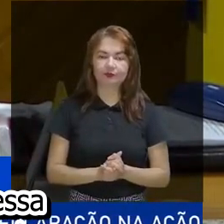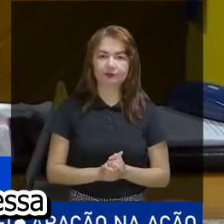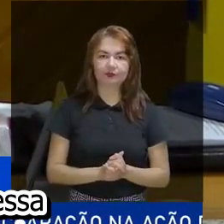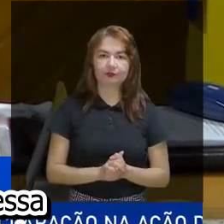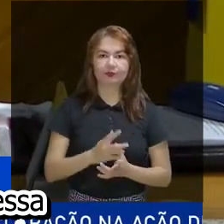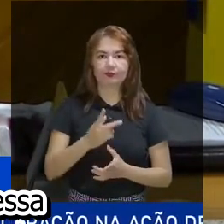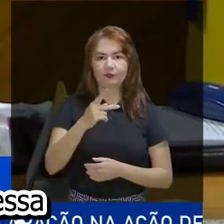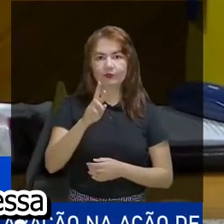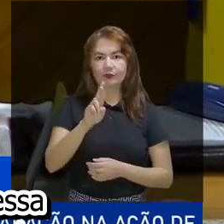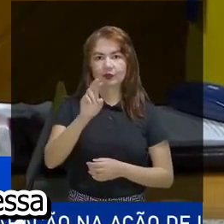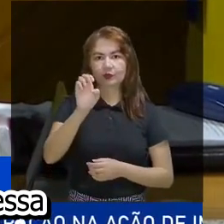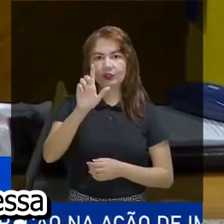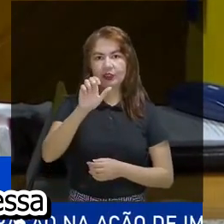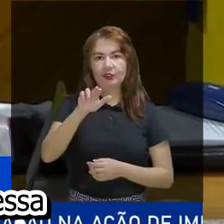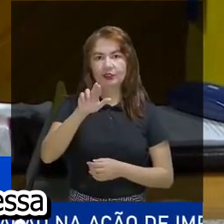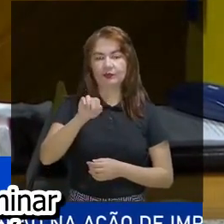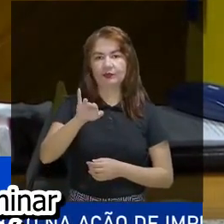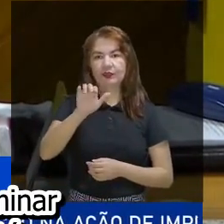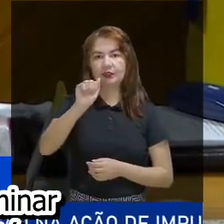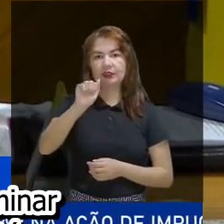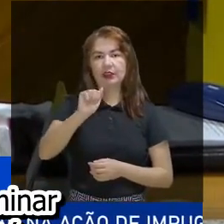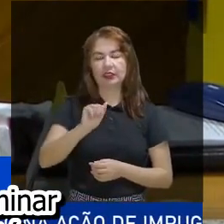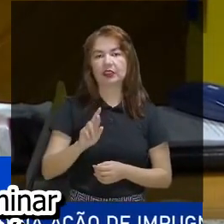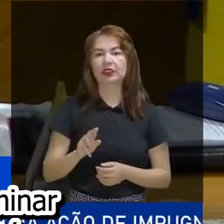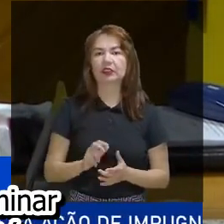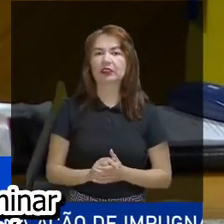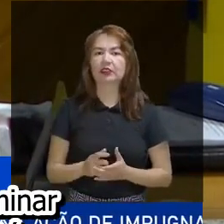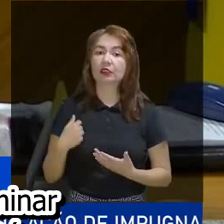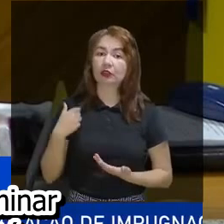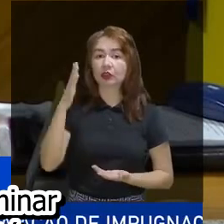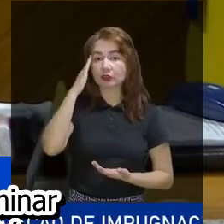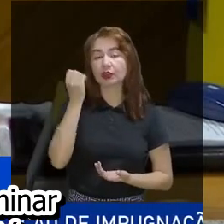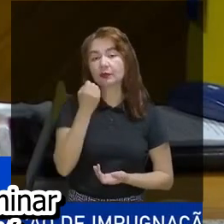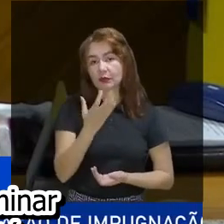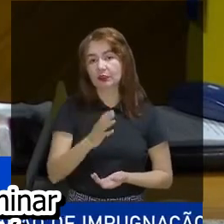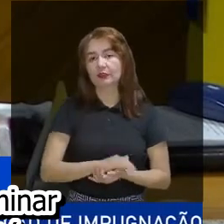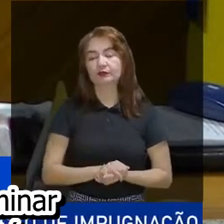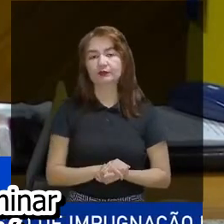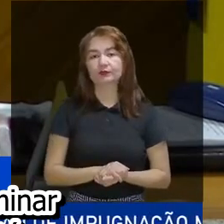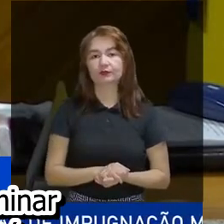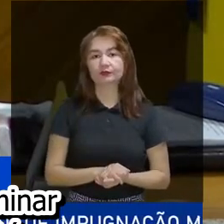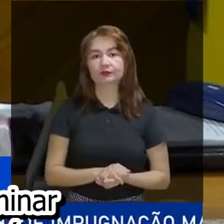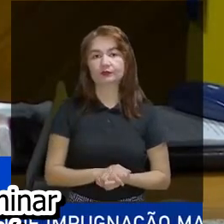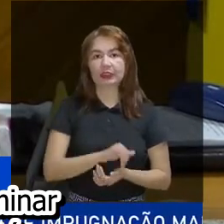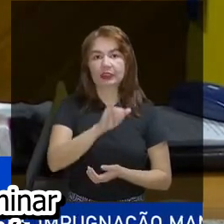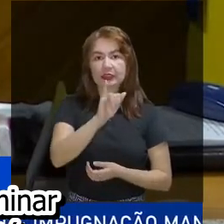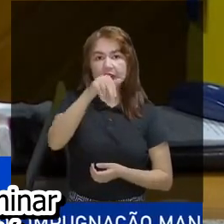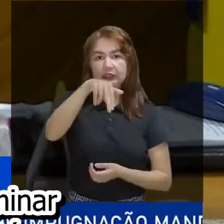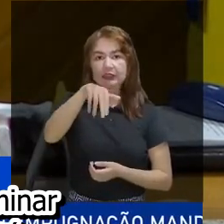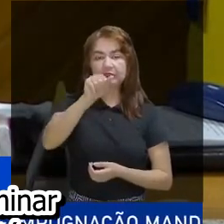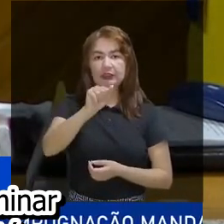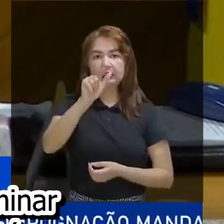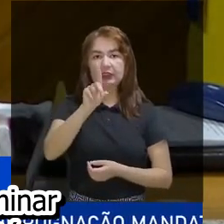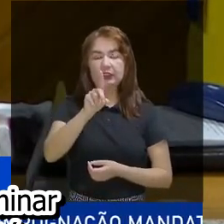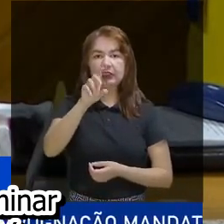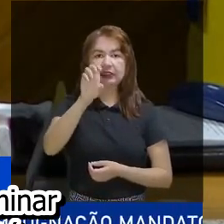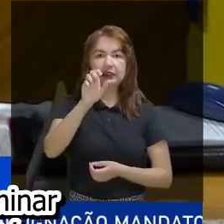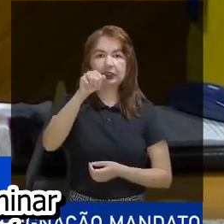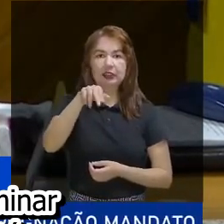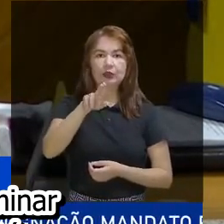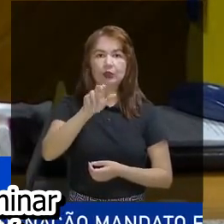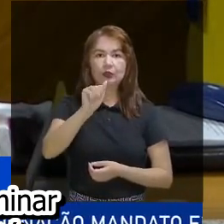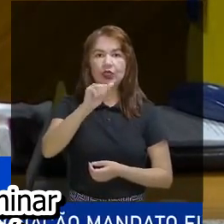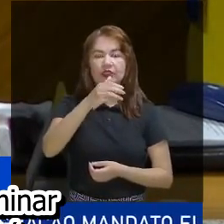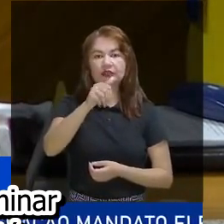todos entenderam bem, né? A preliminar que nós estamos julgando é a preliminar de inadequação da via